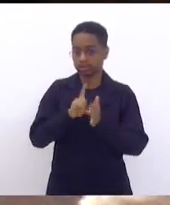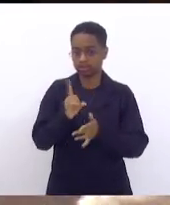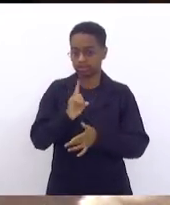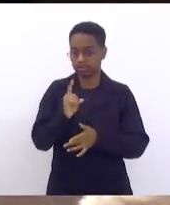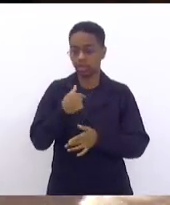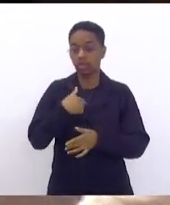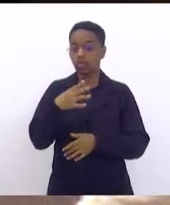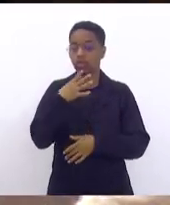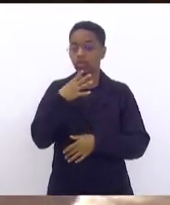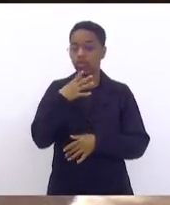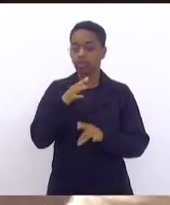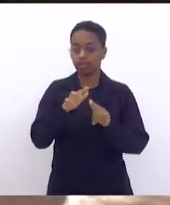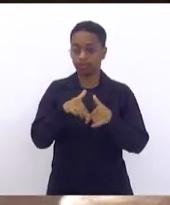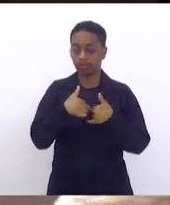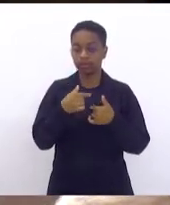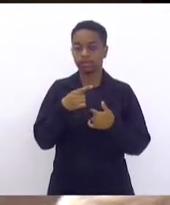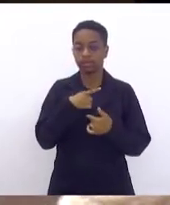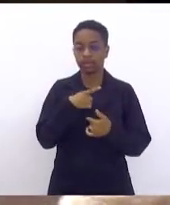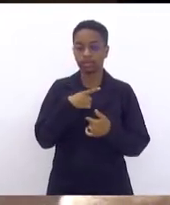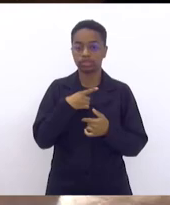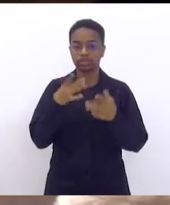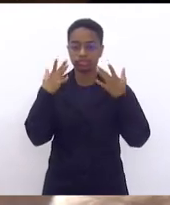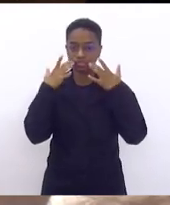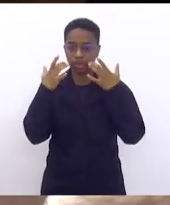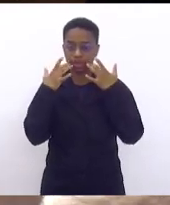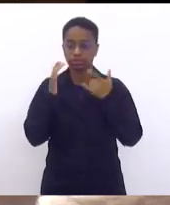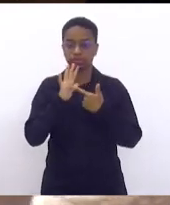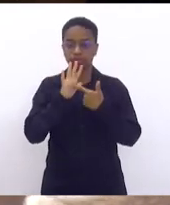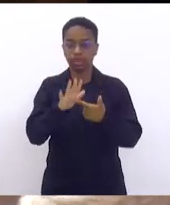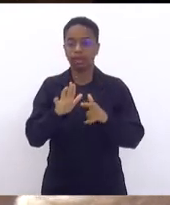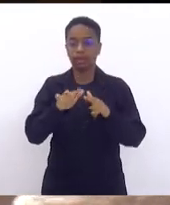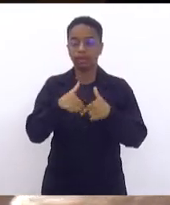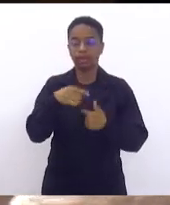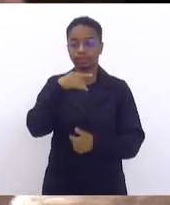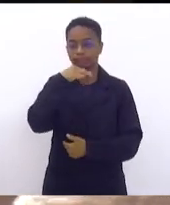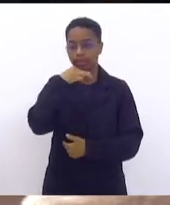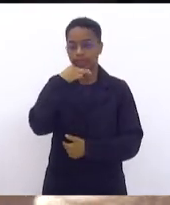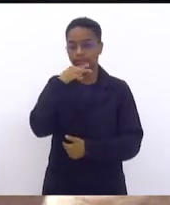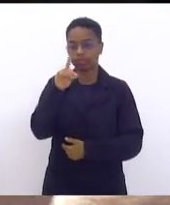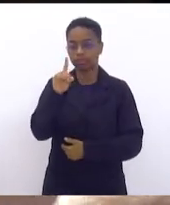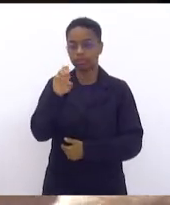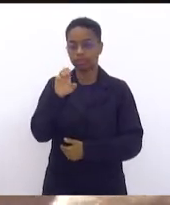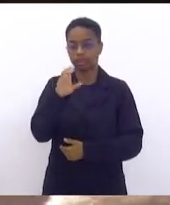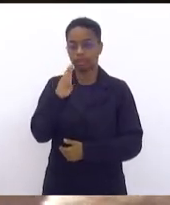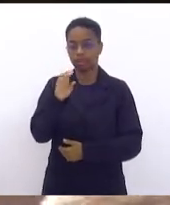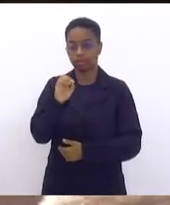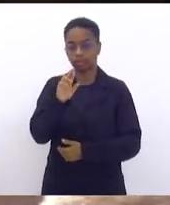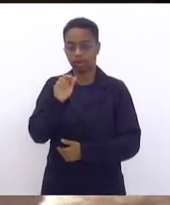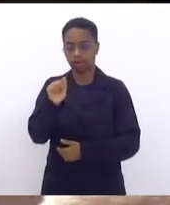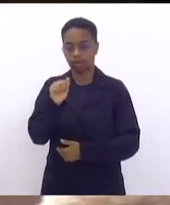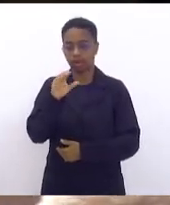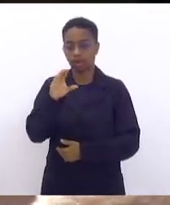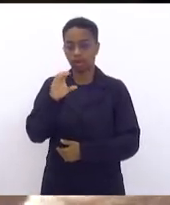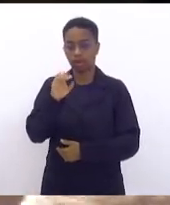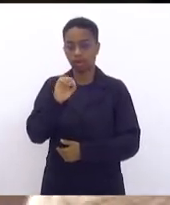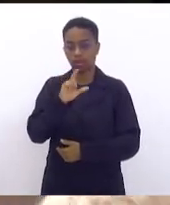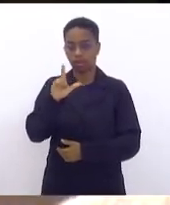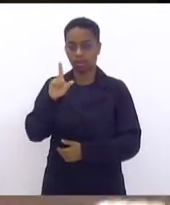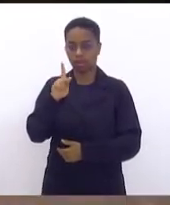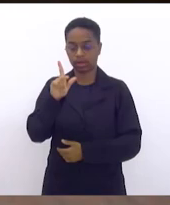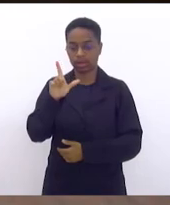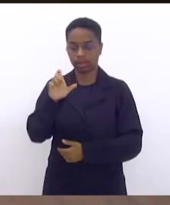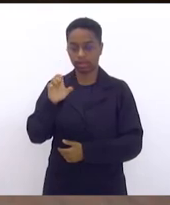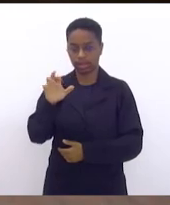de um espetáculo da Débora Coker, dedicado ao netinho dela, o netinho da Débora Coker, que é uma das